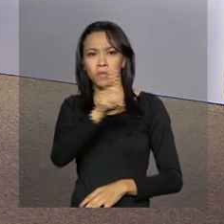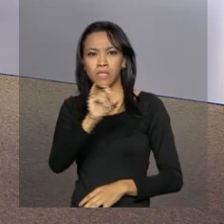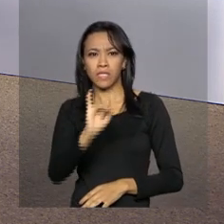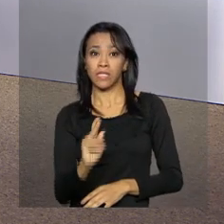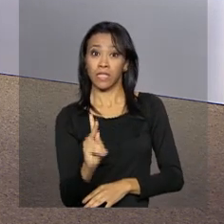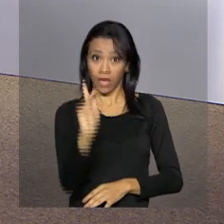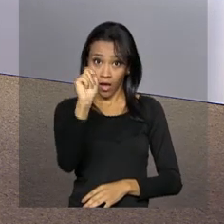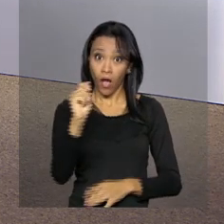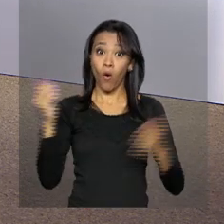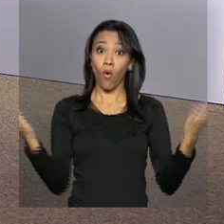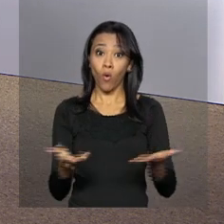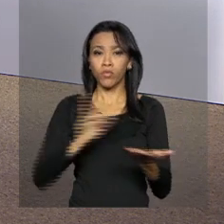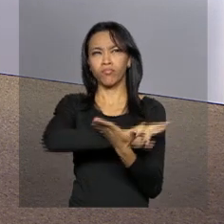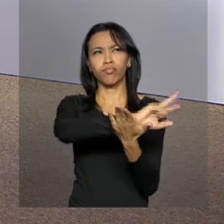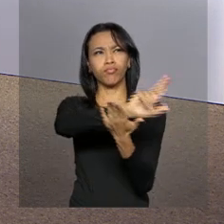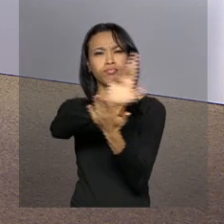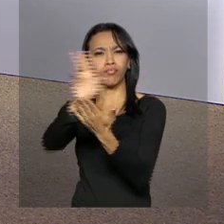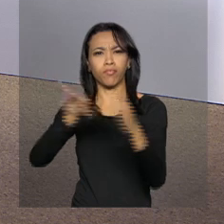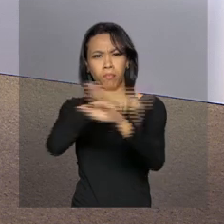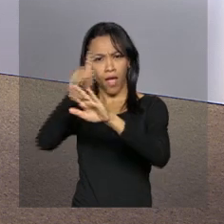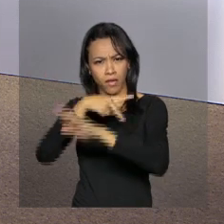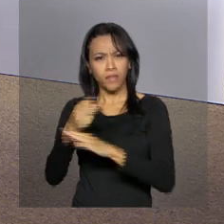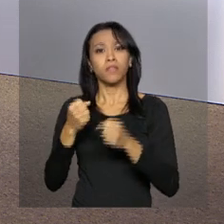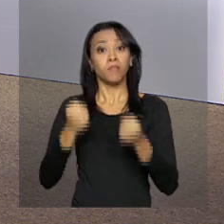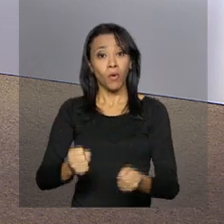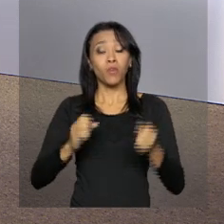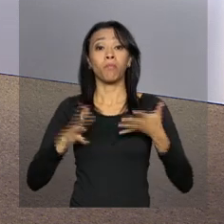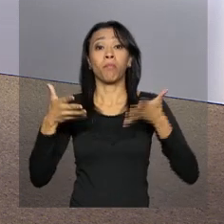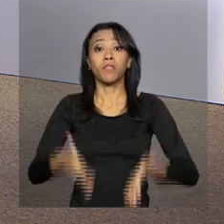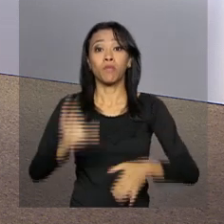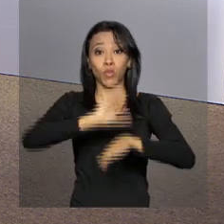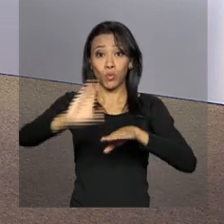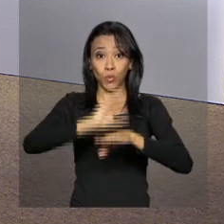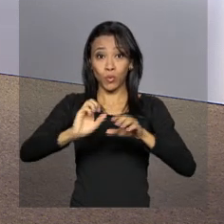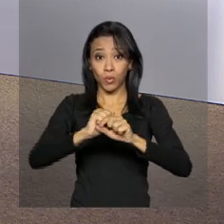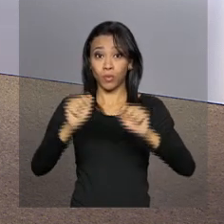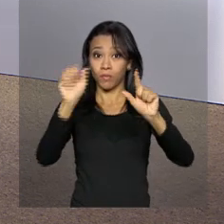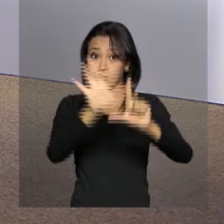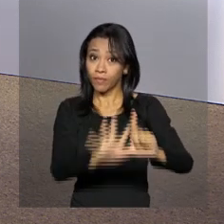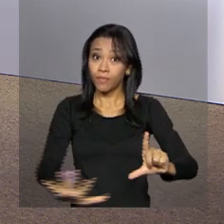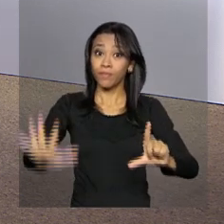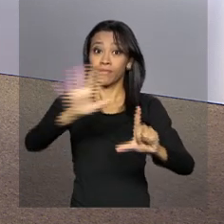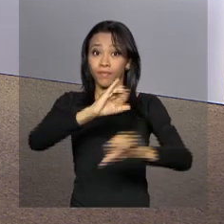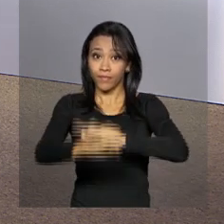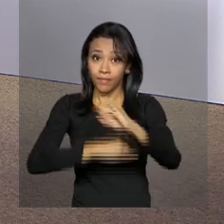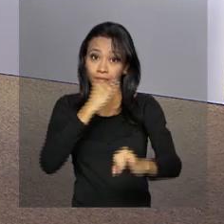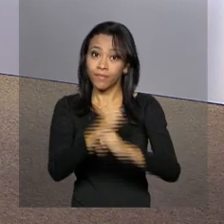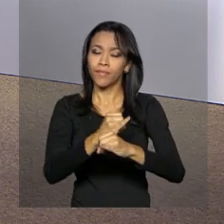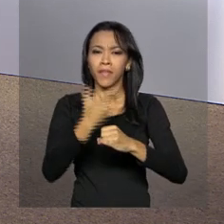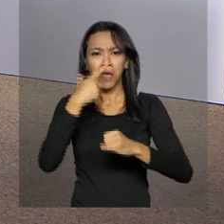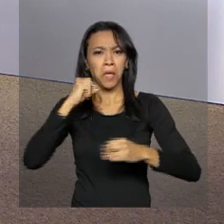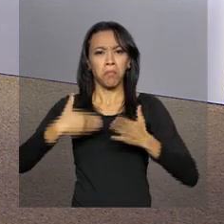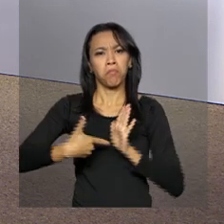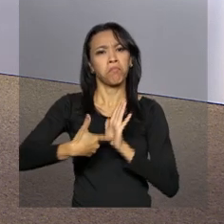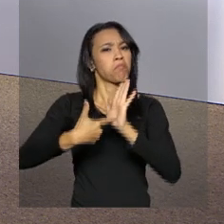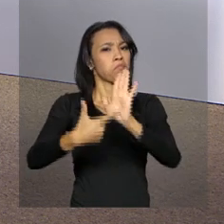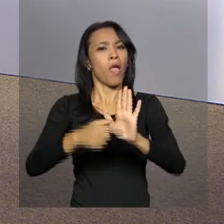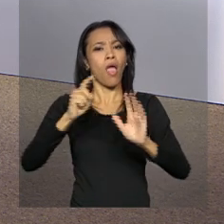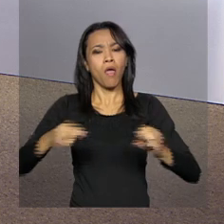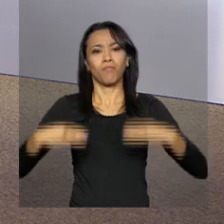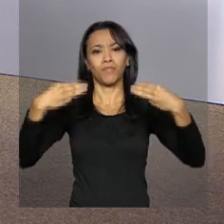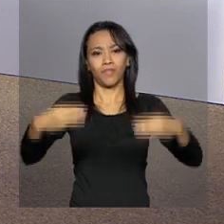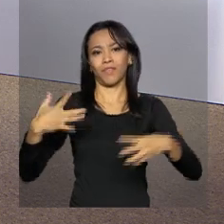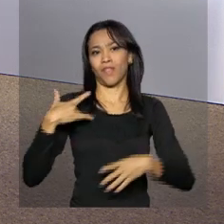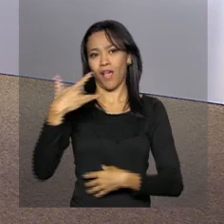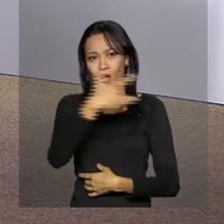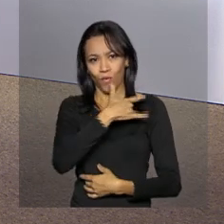países poderão participar de um curso online e gratuito oferecido pelo Ministério da Saúde em parceria com as organizações